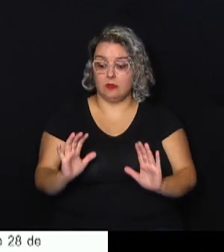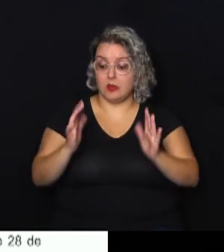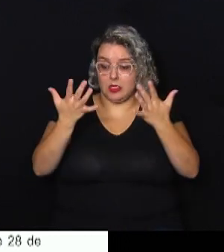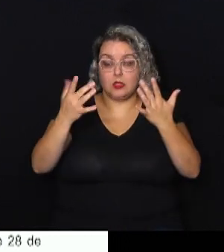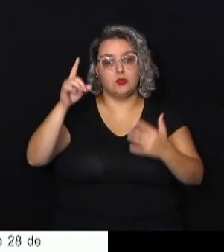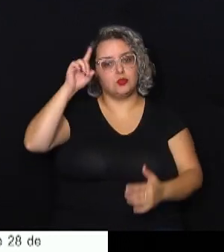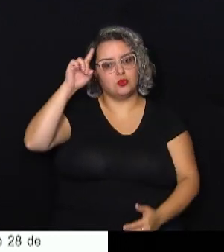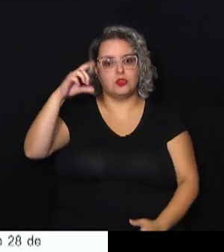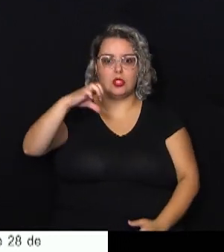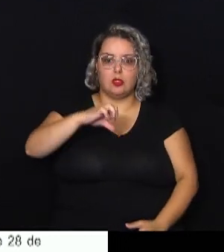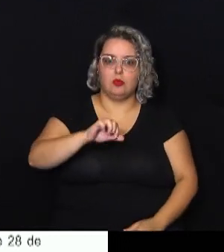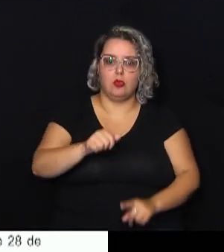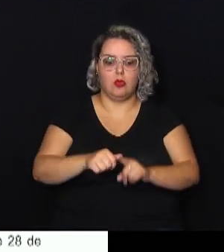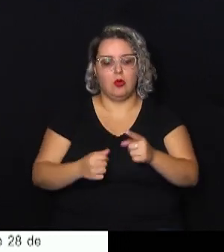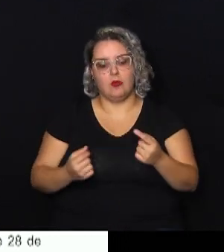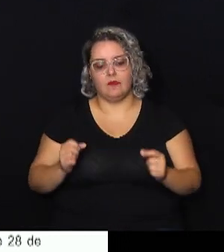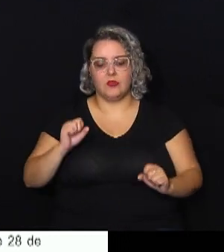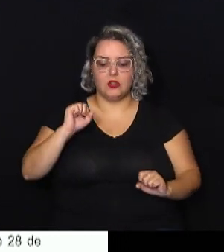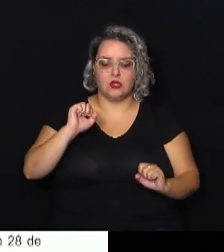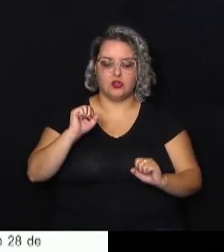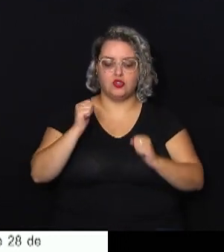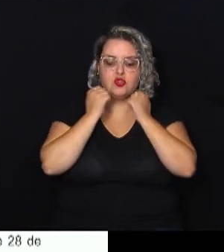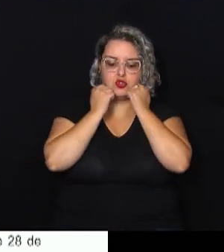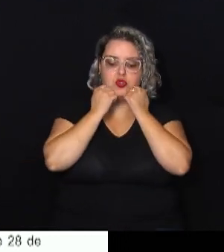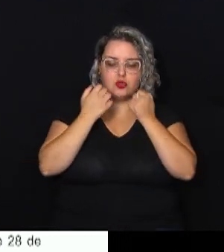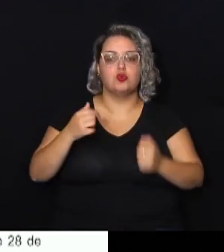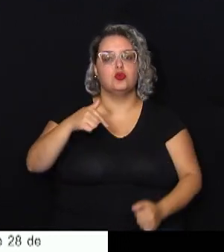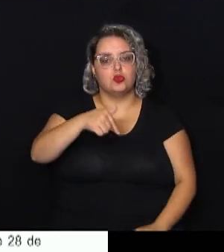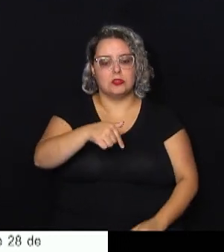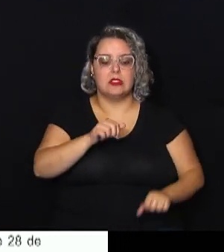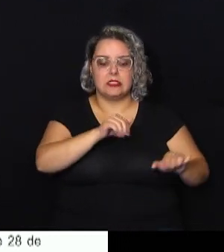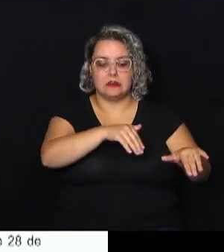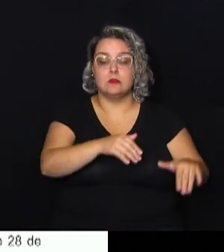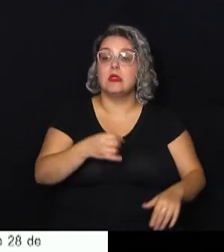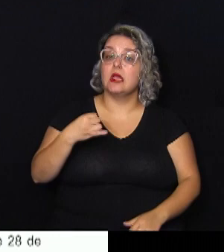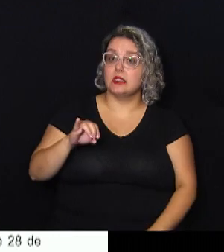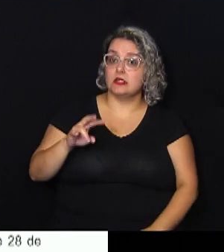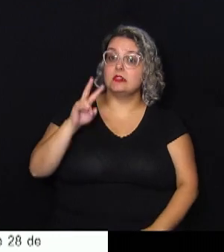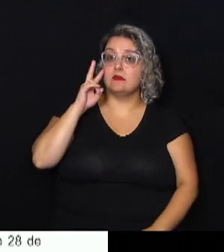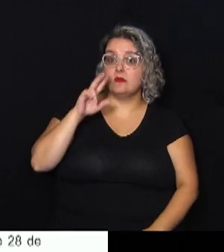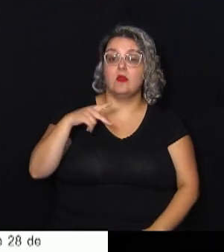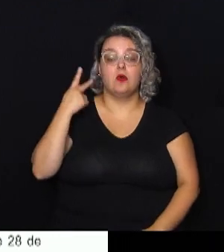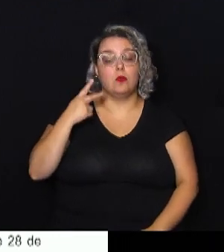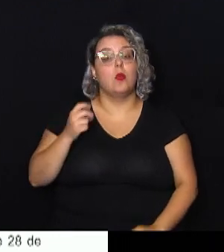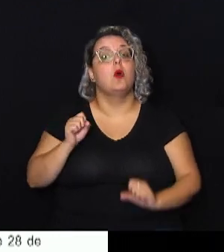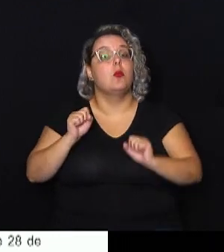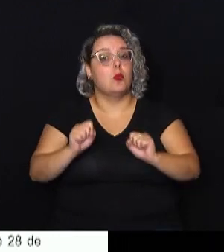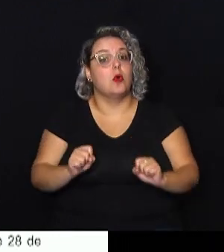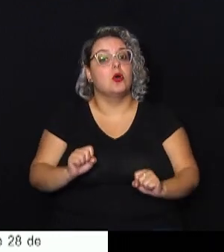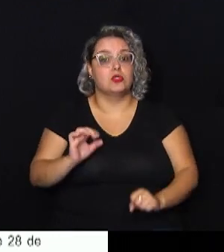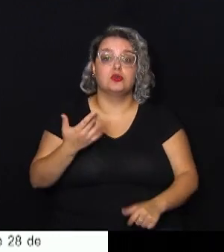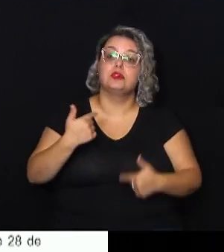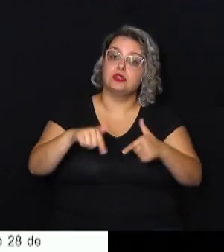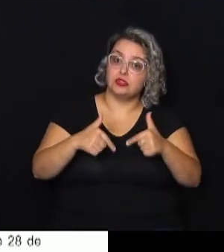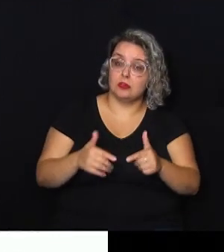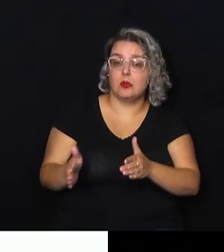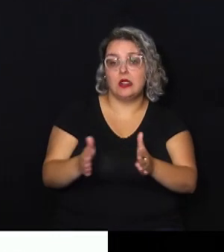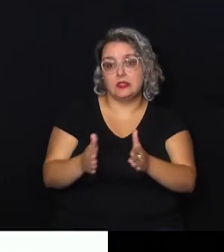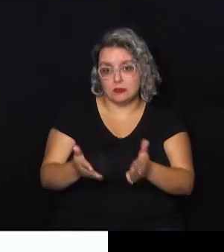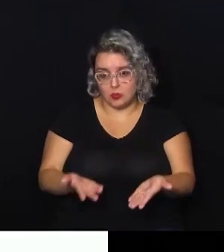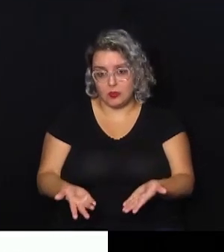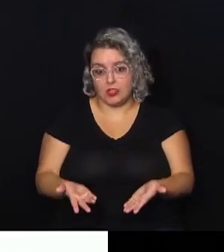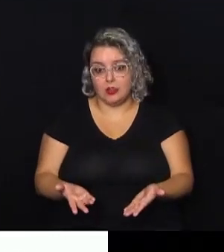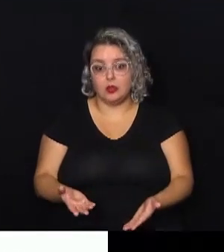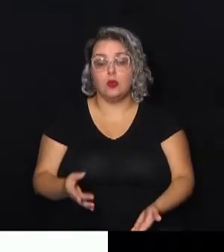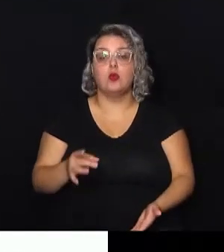9 de julho, 7 de setembro. Então, se você vê algum parlamentar aí, pode ser que ele esteja trabalhando neste período. O